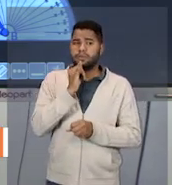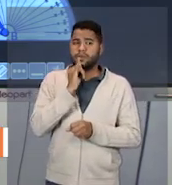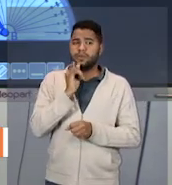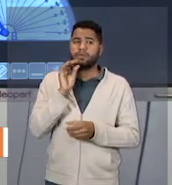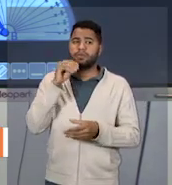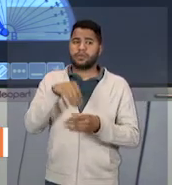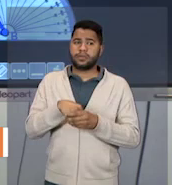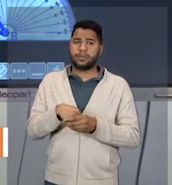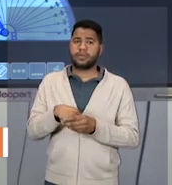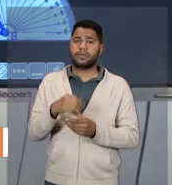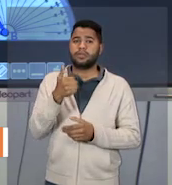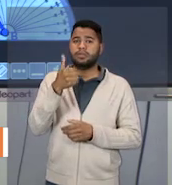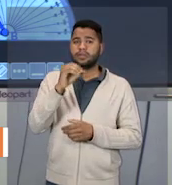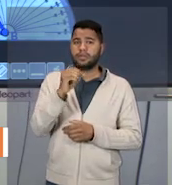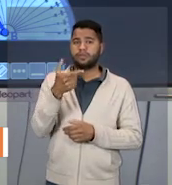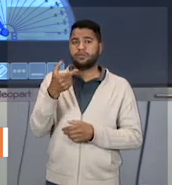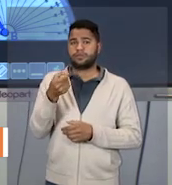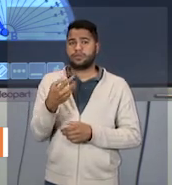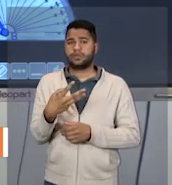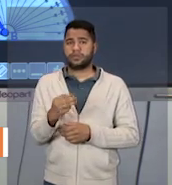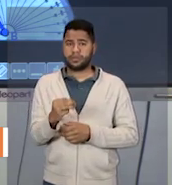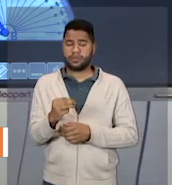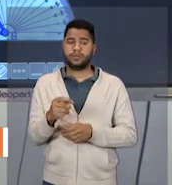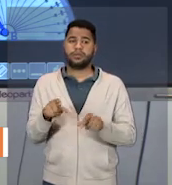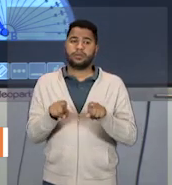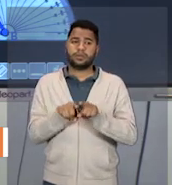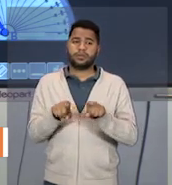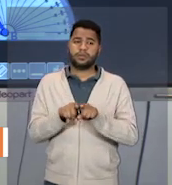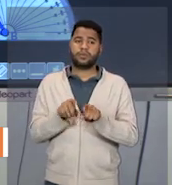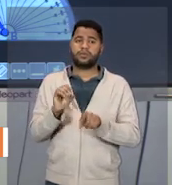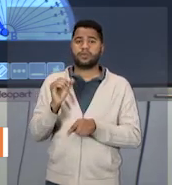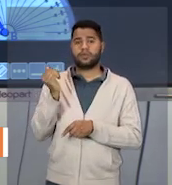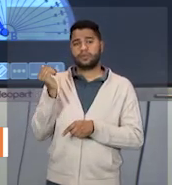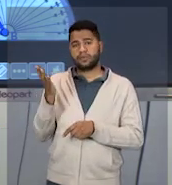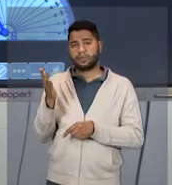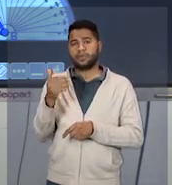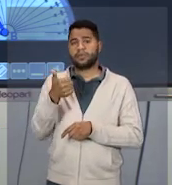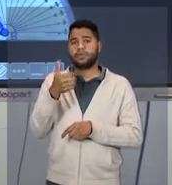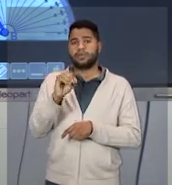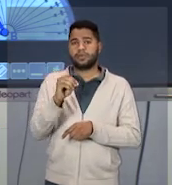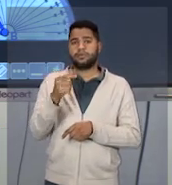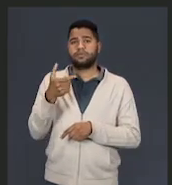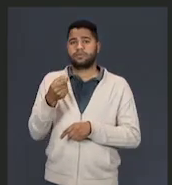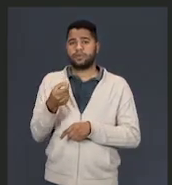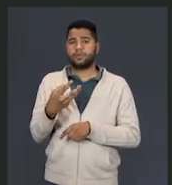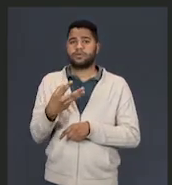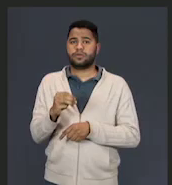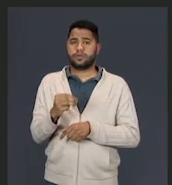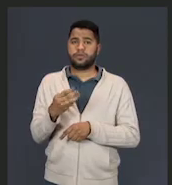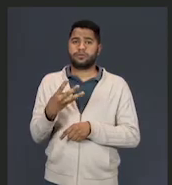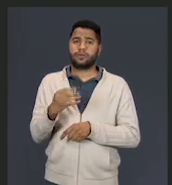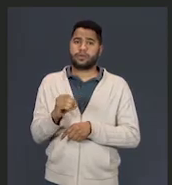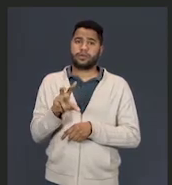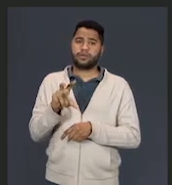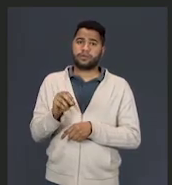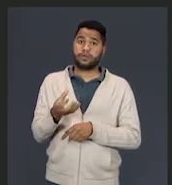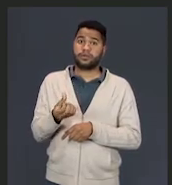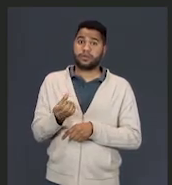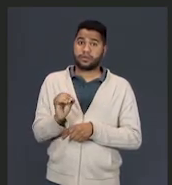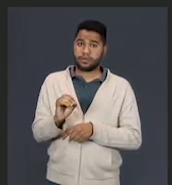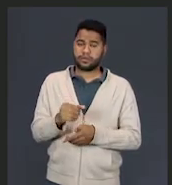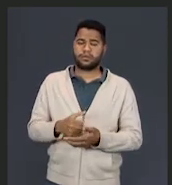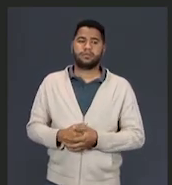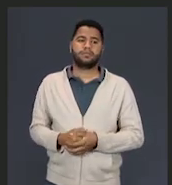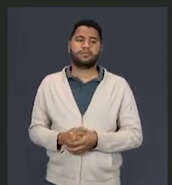então 10, 20, 30. A mesma coisa aqui, o zero está do lado de fora, 10, 20, 30, 40, 50, 60. Não